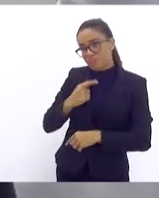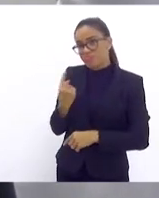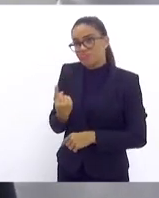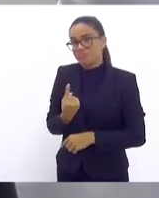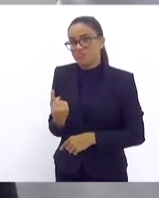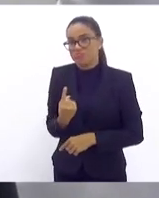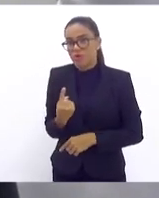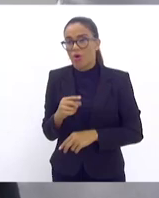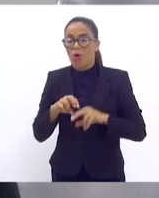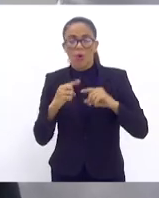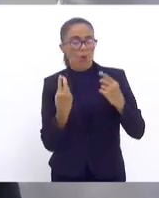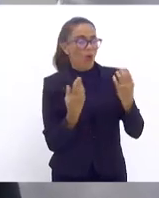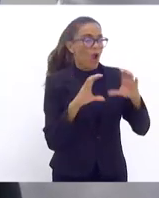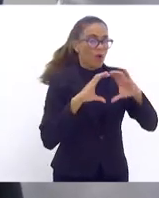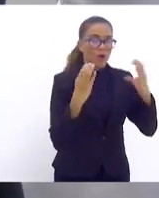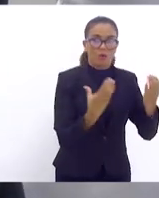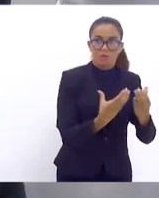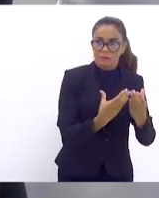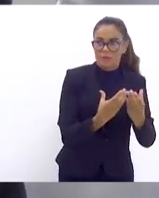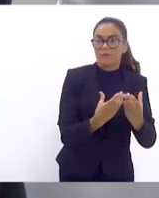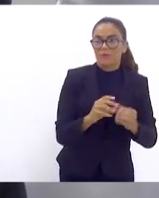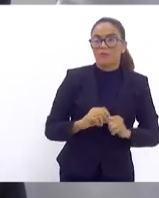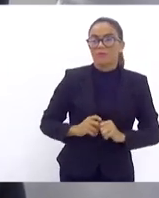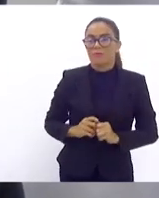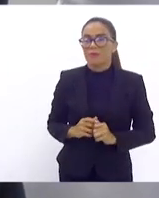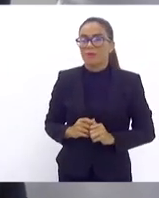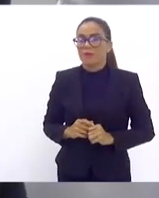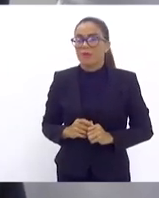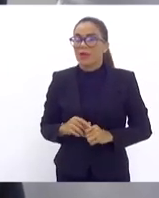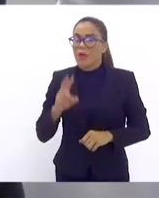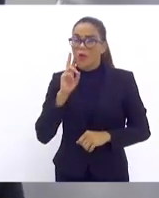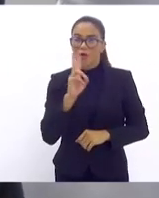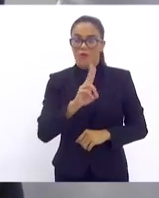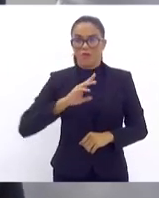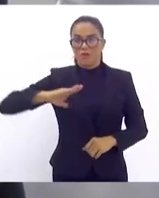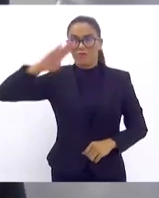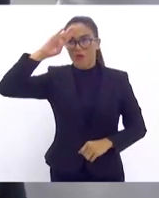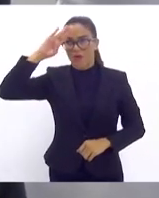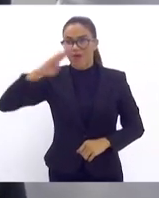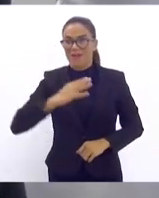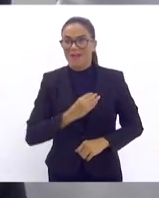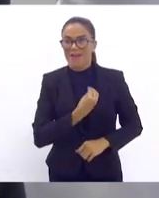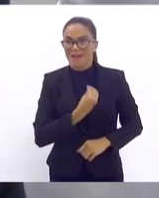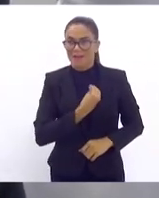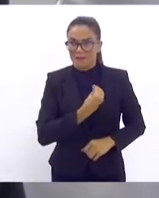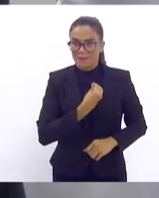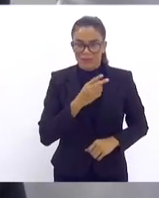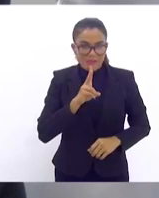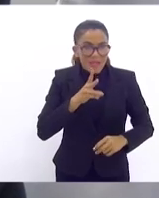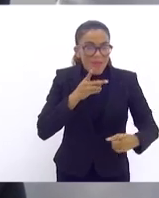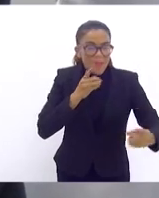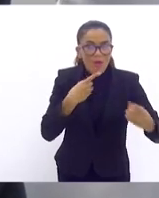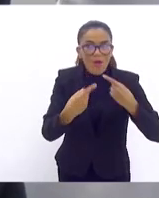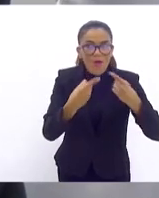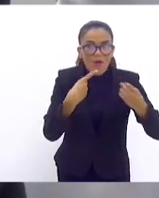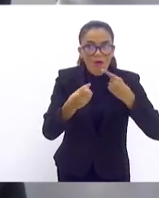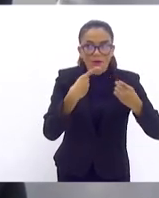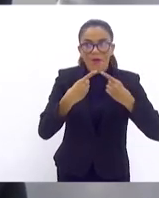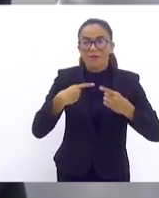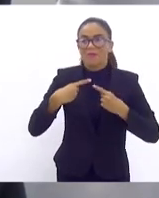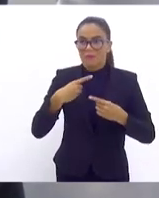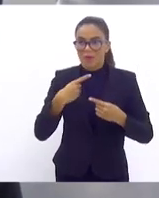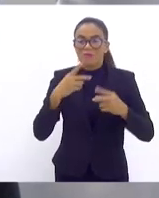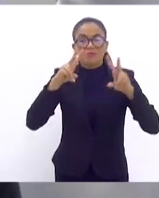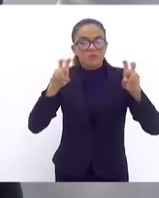ou através da comissão que eu pertenço. É o caso, vejo o coronel presente aqui. Eu costumo dialogar com a Polícia Militar, as